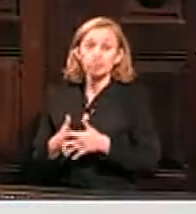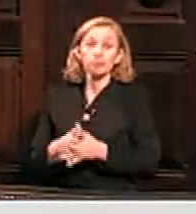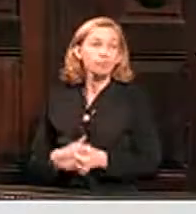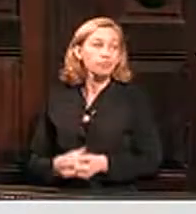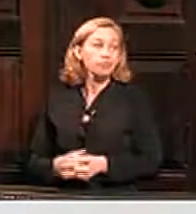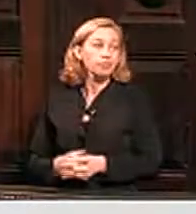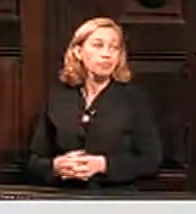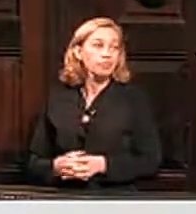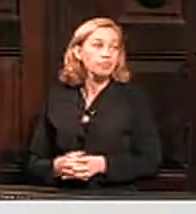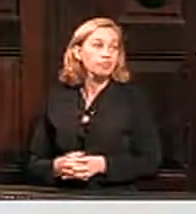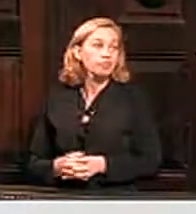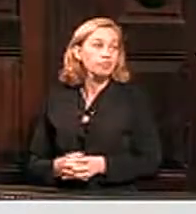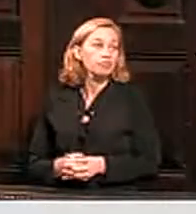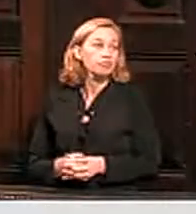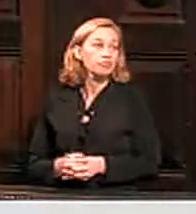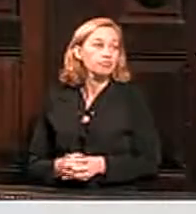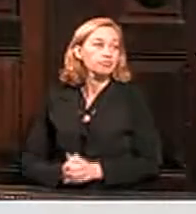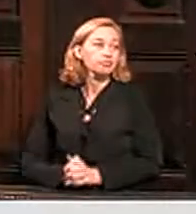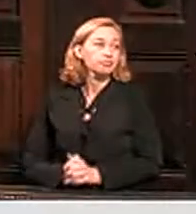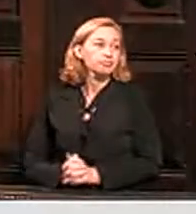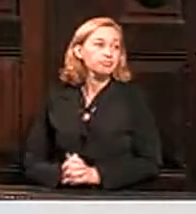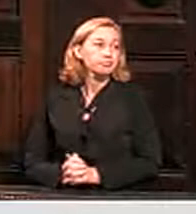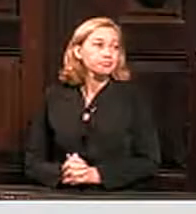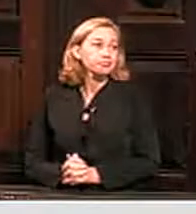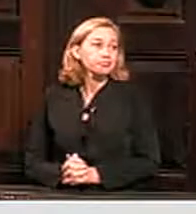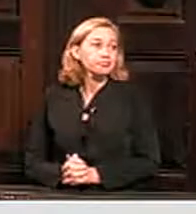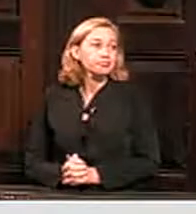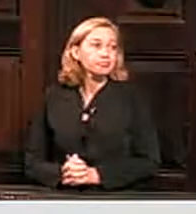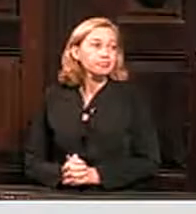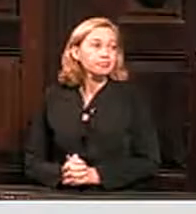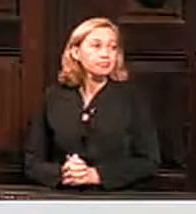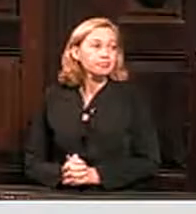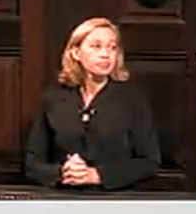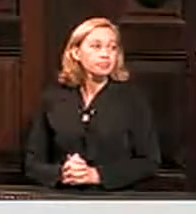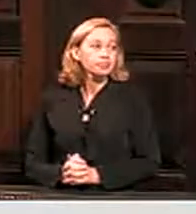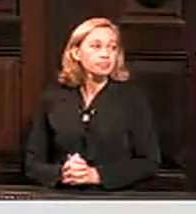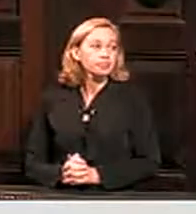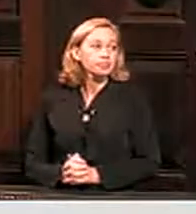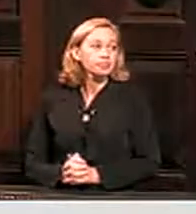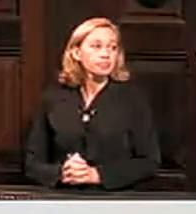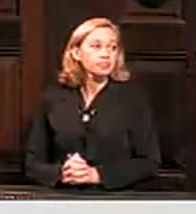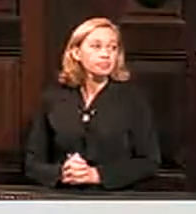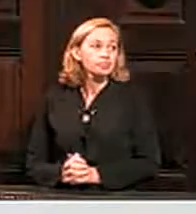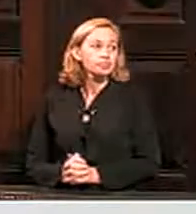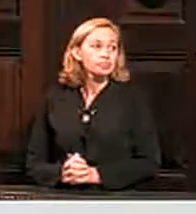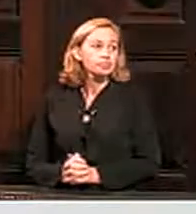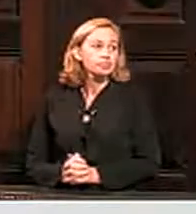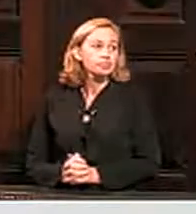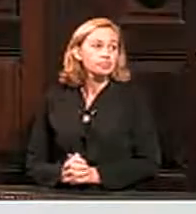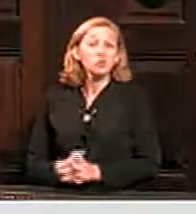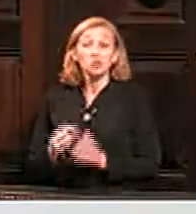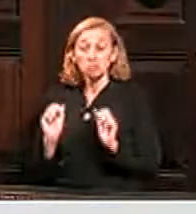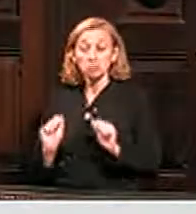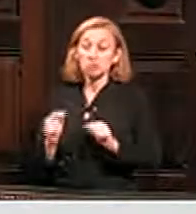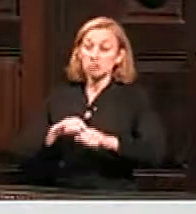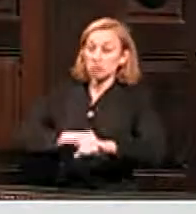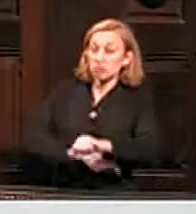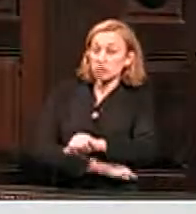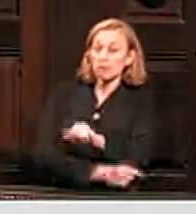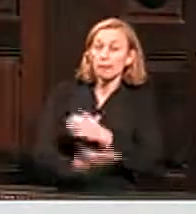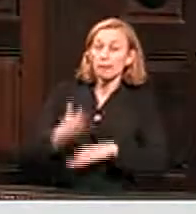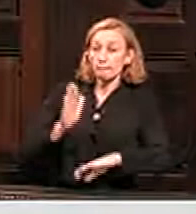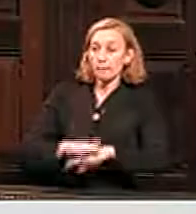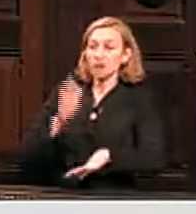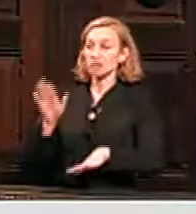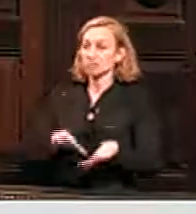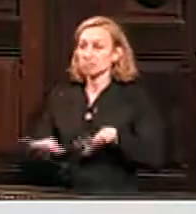nos deixa uma série de lições. Apesar de não querer entrar no mérito sobre uma caracterização mais aprofundada dessa paralisação, que